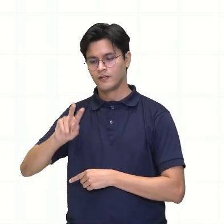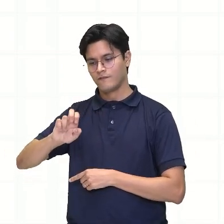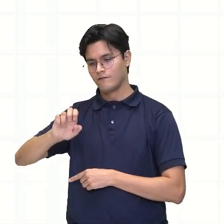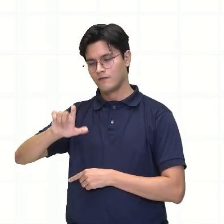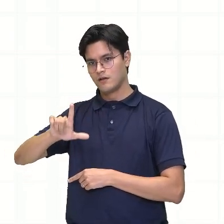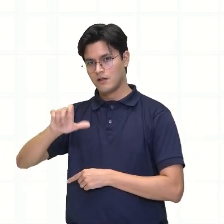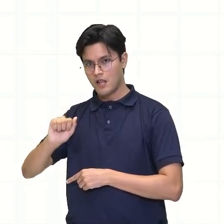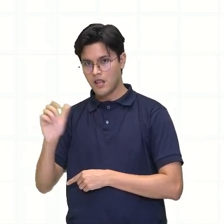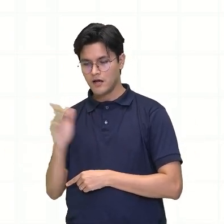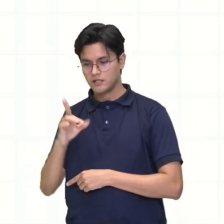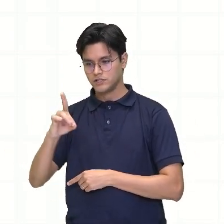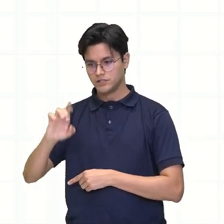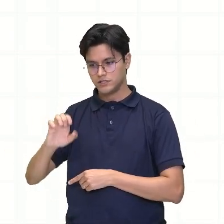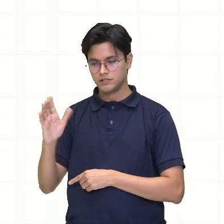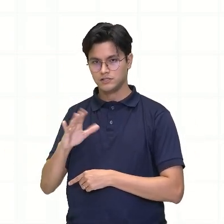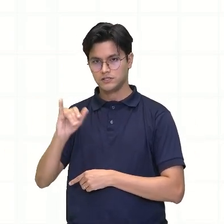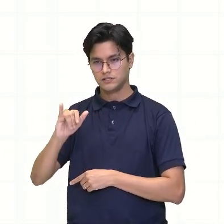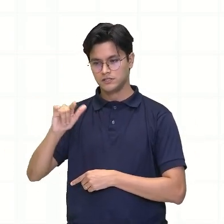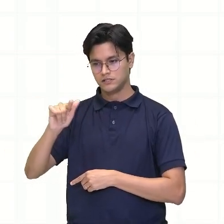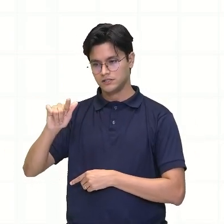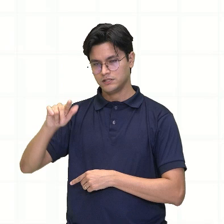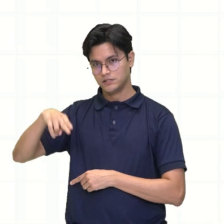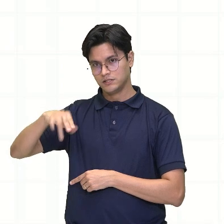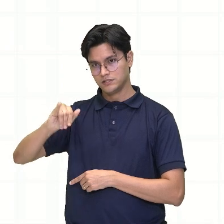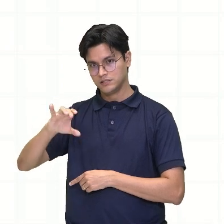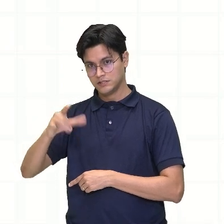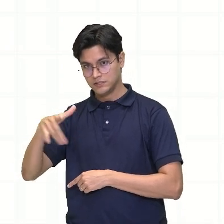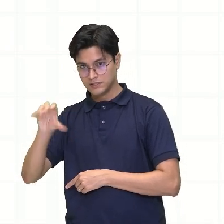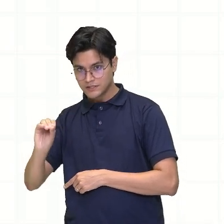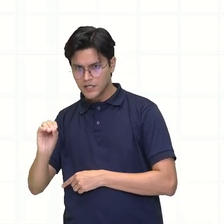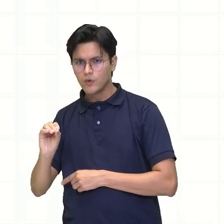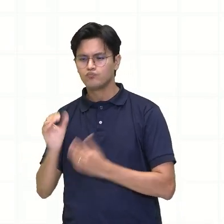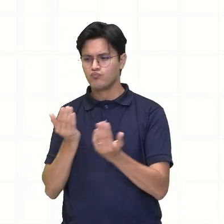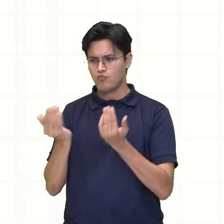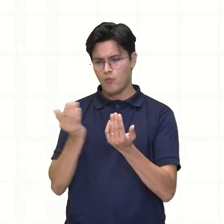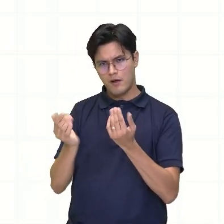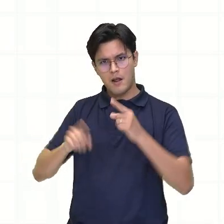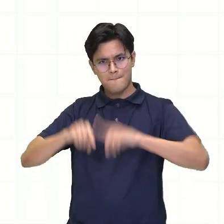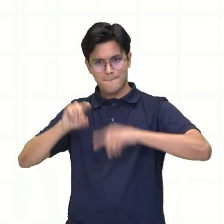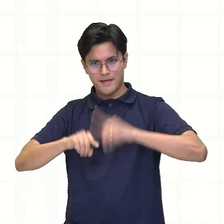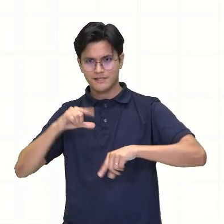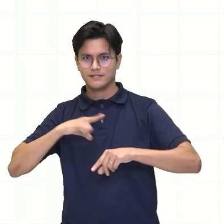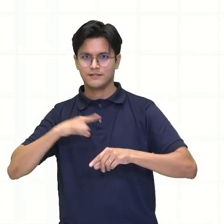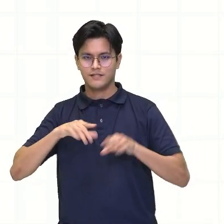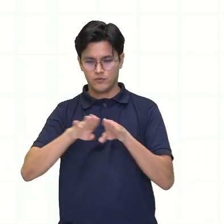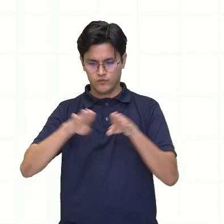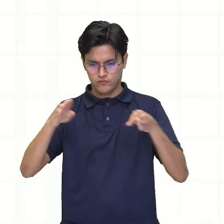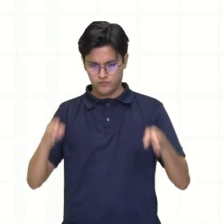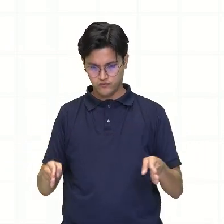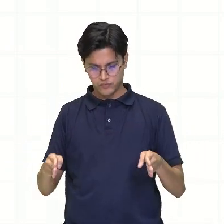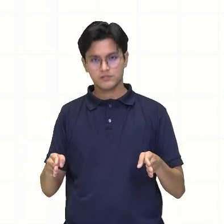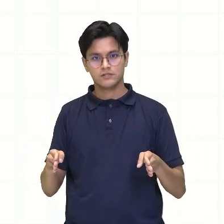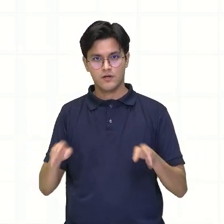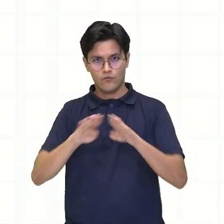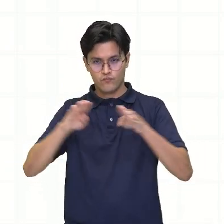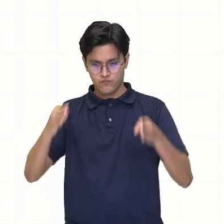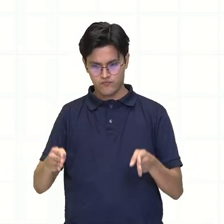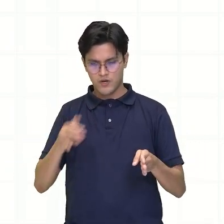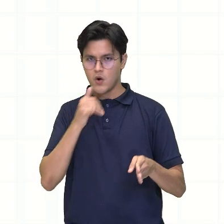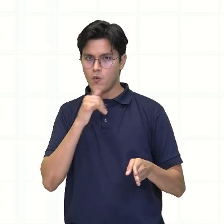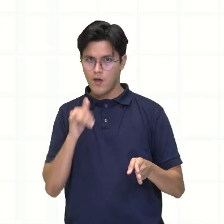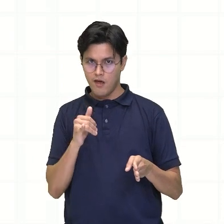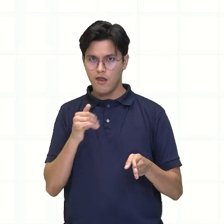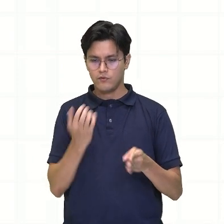fogões elétricos, né? Você aperta ali o botão e solta uma faísca. Essa vela de ignição vai fazer algo semelhante. E